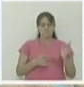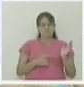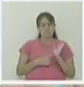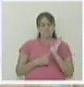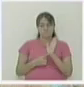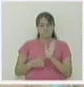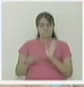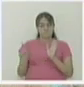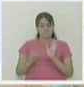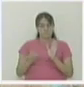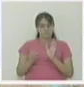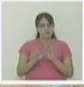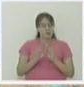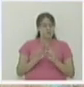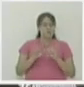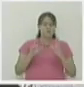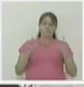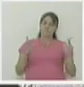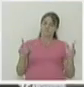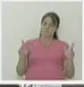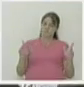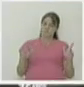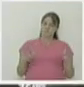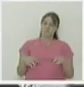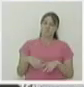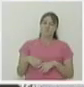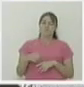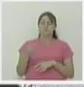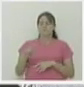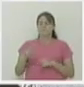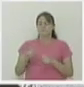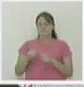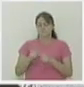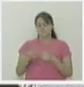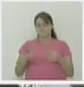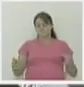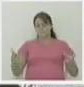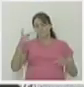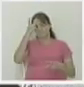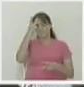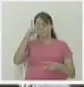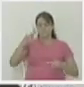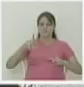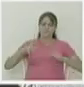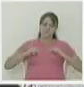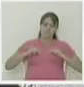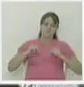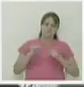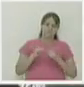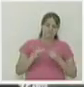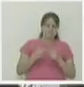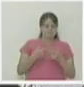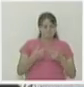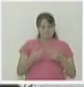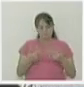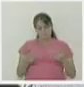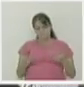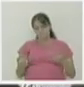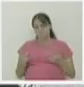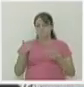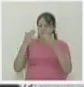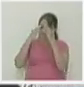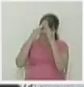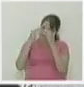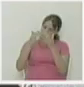era assim. Por mais que eles somassem méritos, fazendo isso e mais aquilo, e observando essa lei